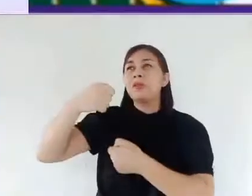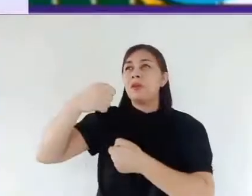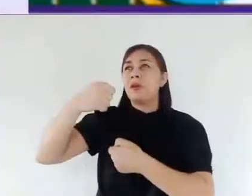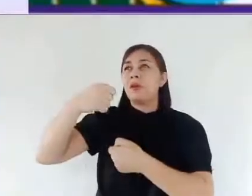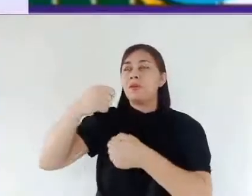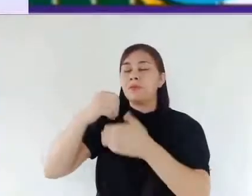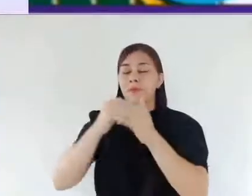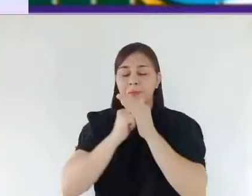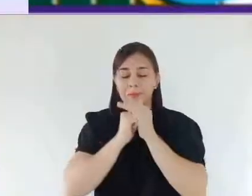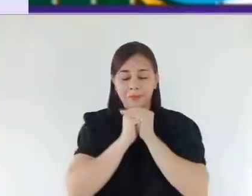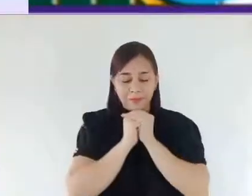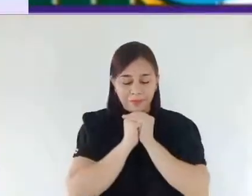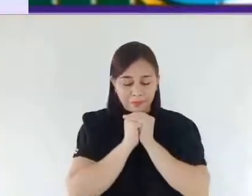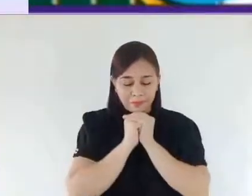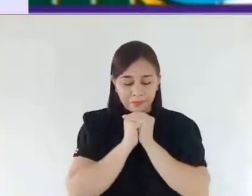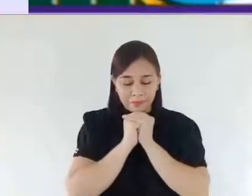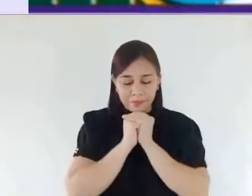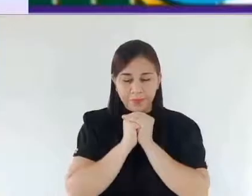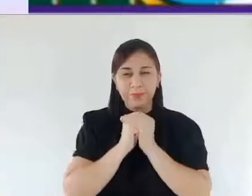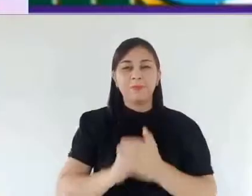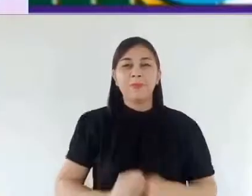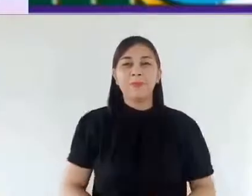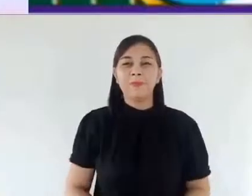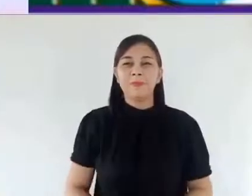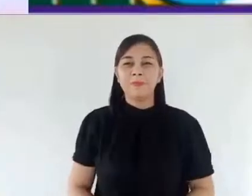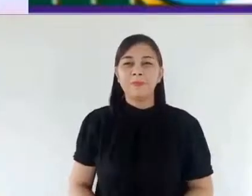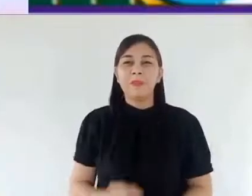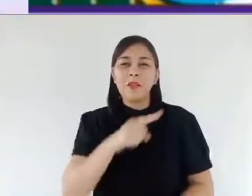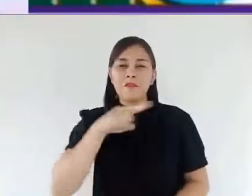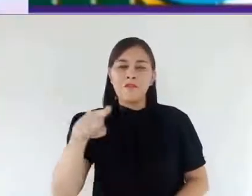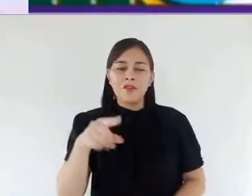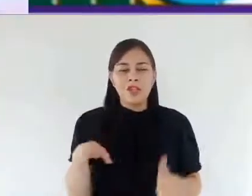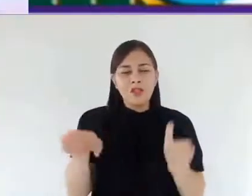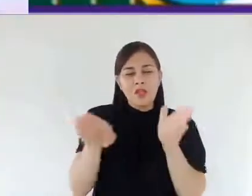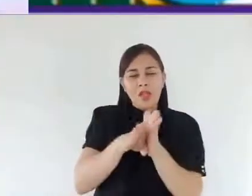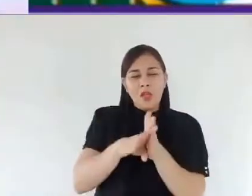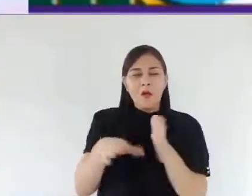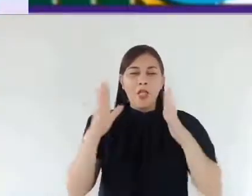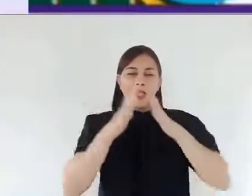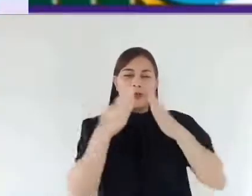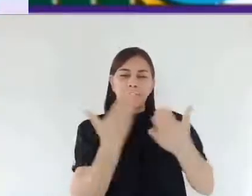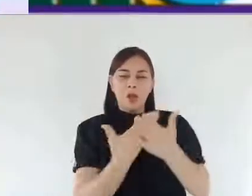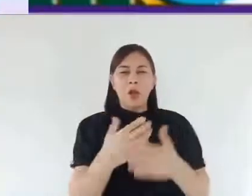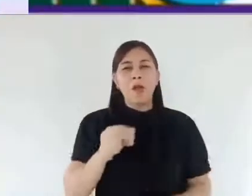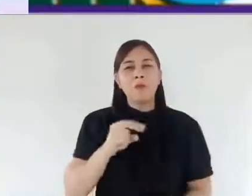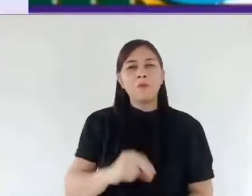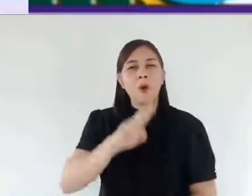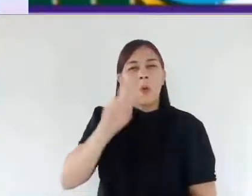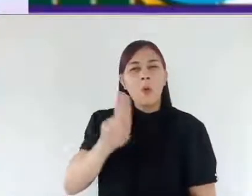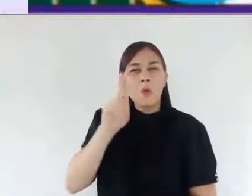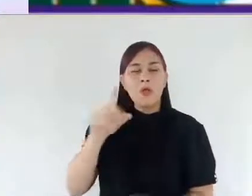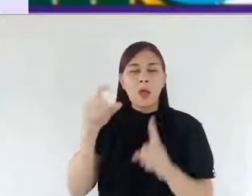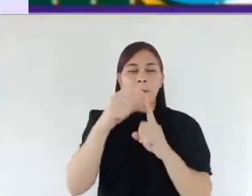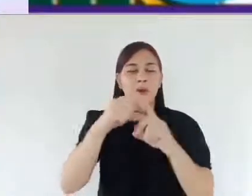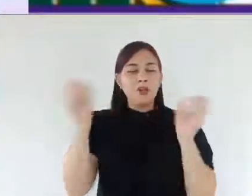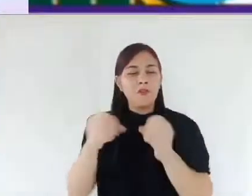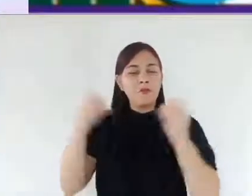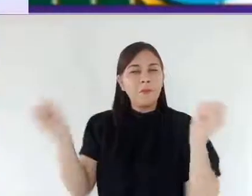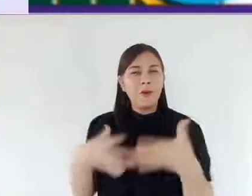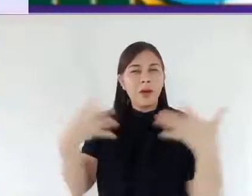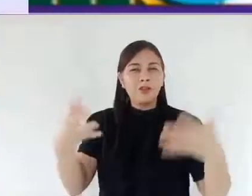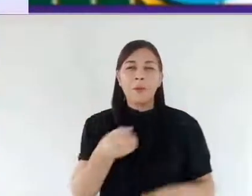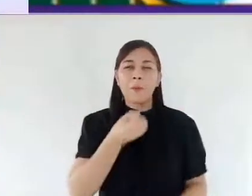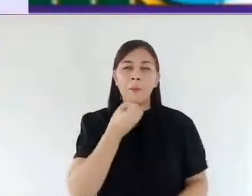de todo o mal. Amém. Quando vocês chegam na escola, vocês usam essa palavrinha mágica?